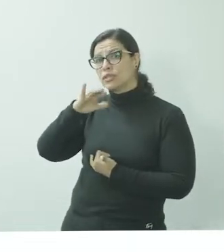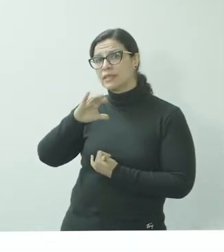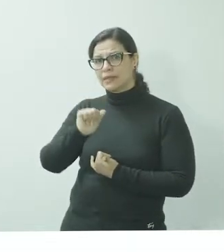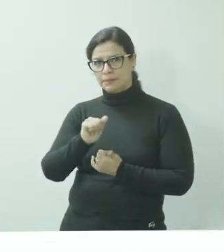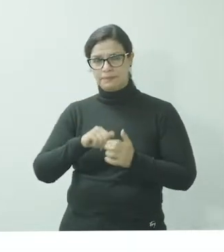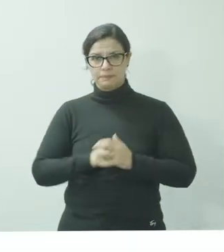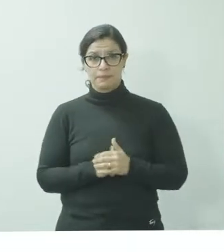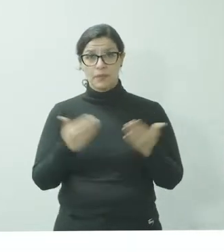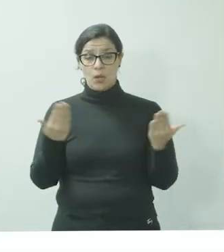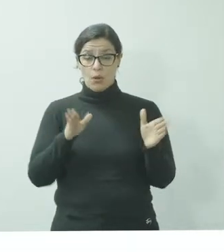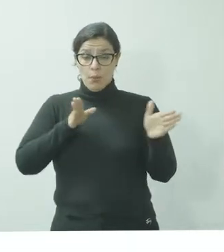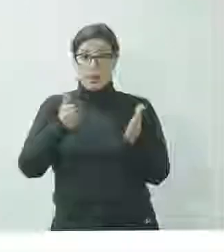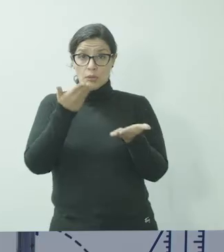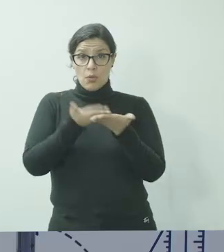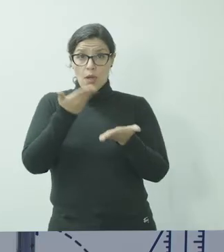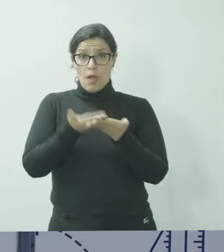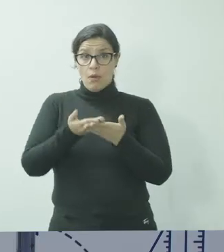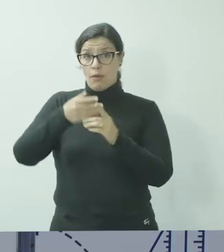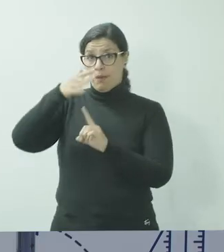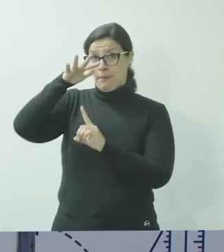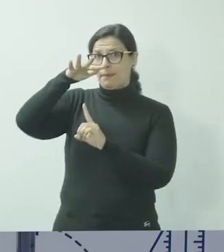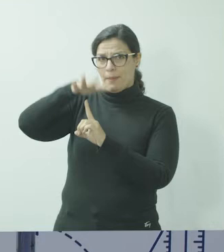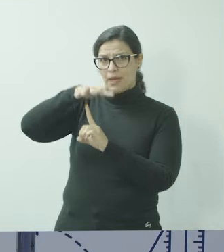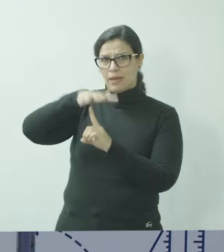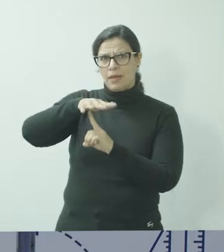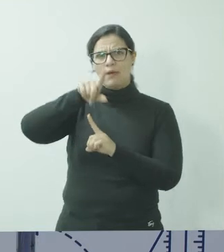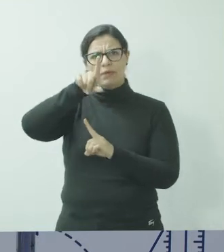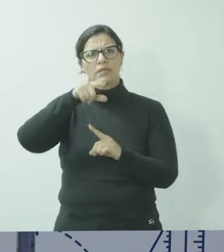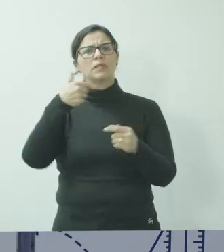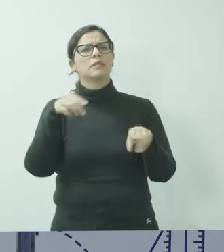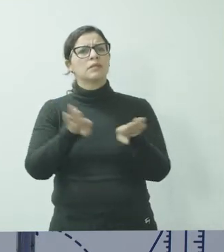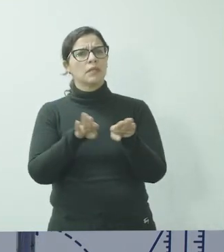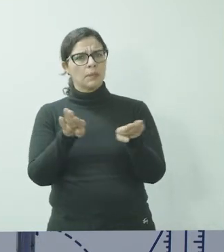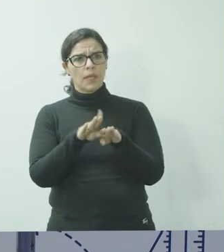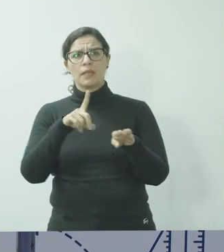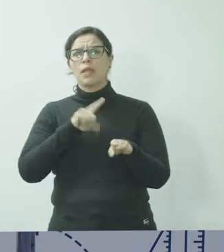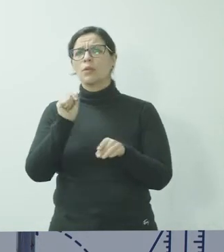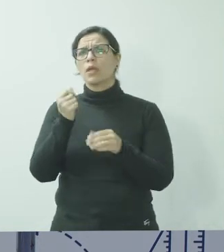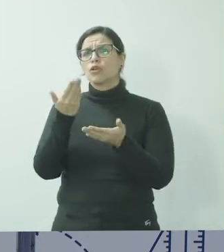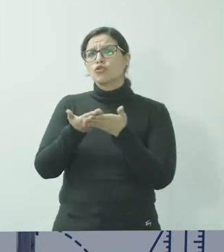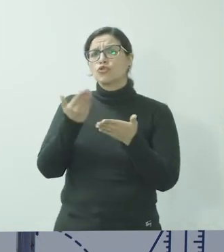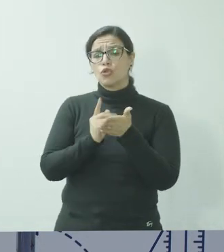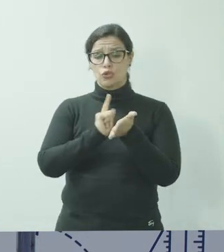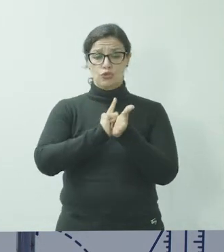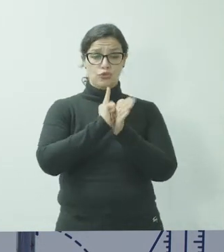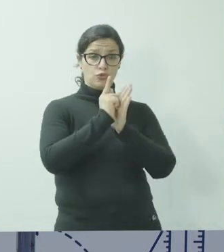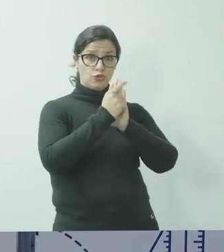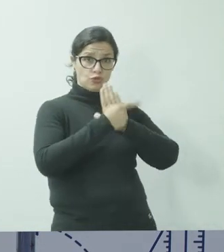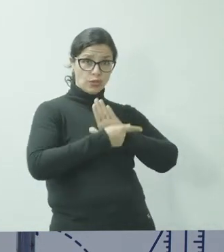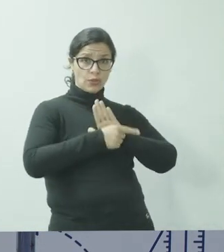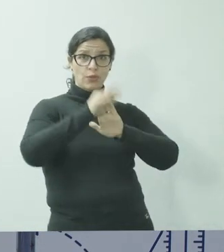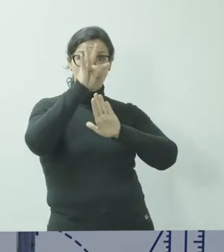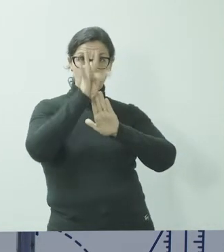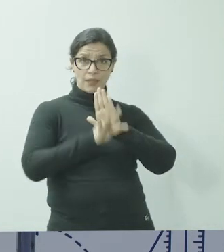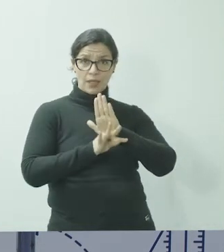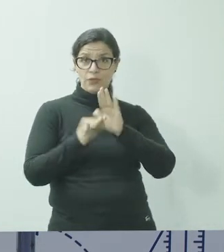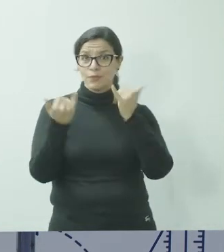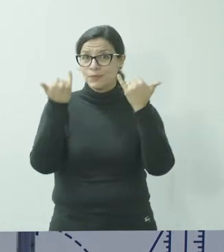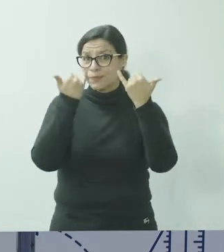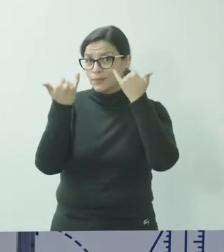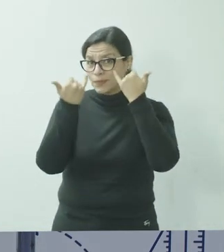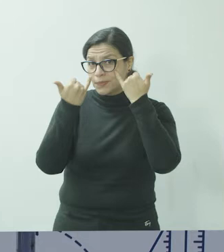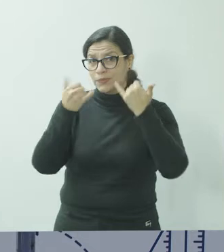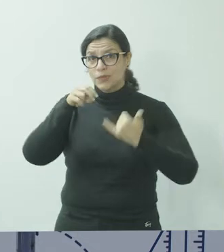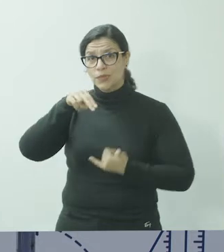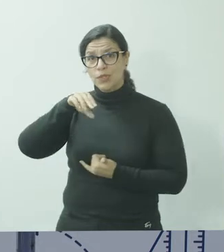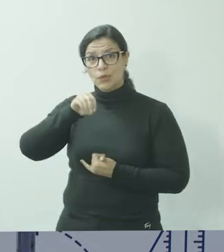notícias durante a aula Paraná foi trabalhado e sobre o gênero textual notícia e também